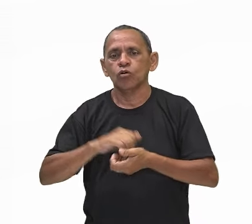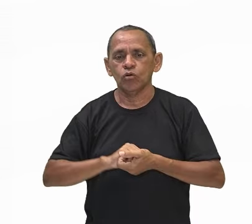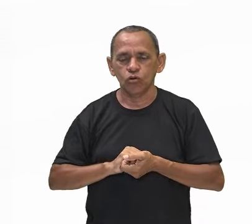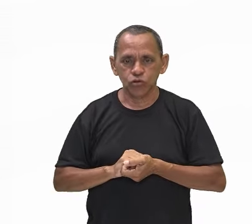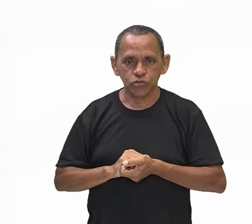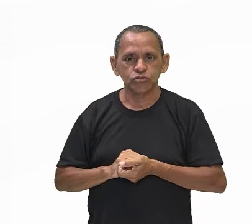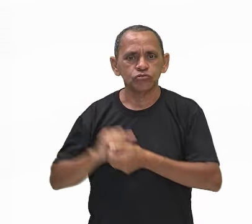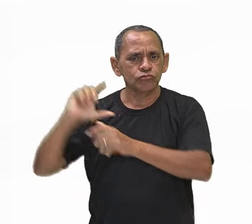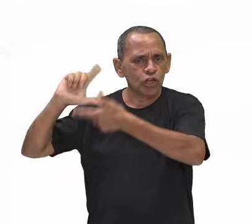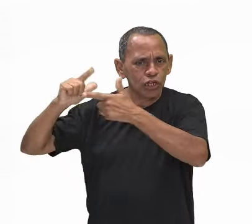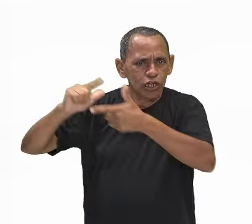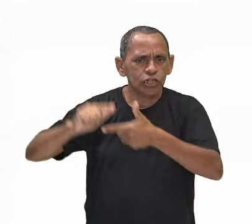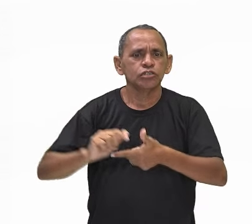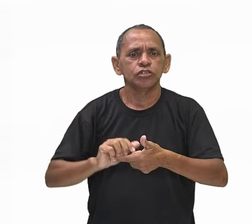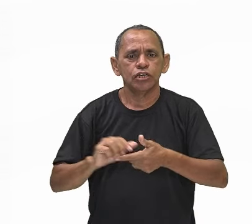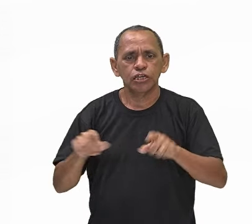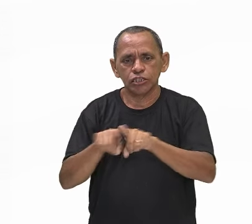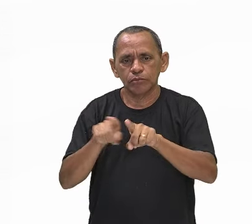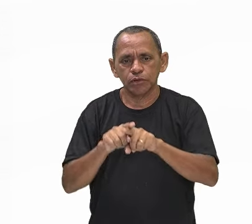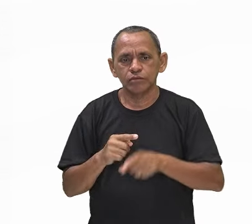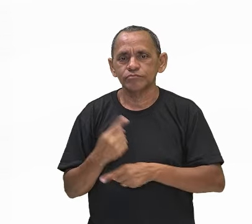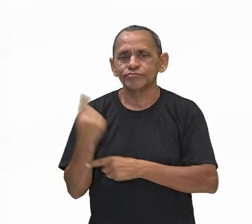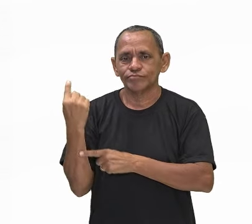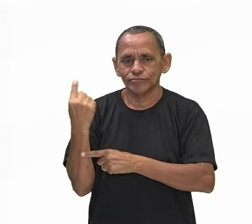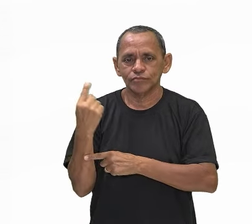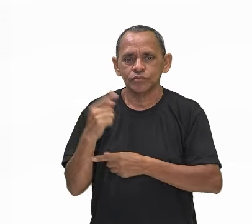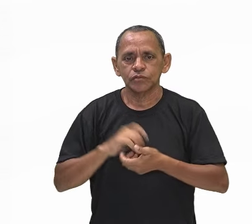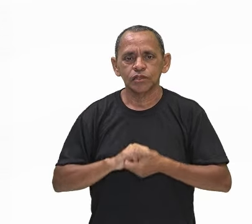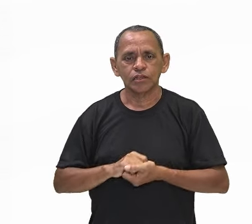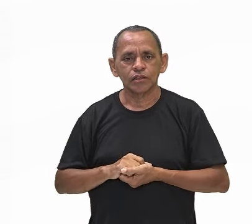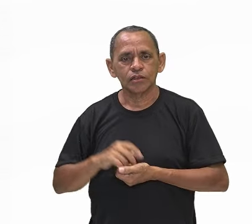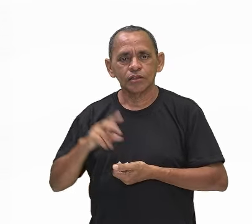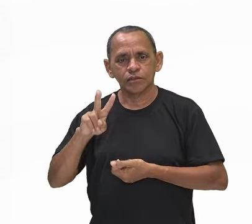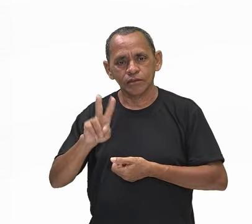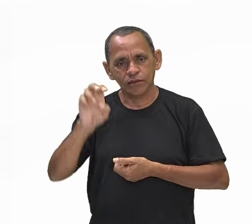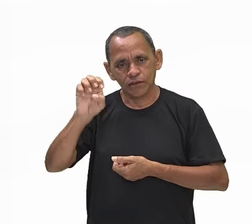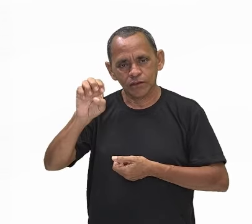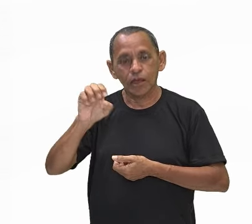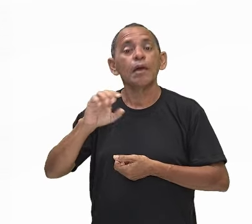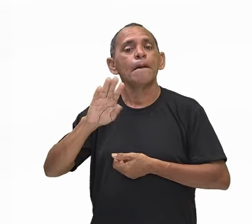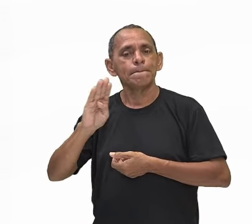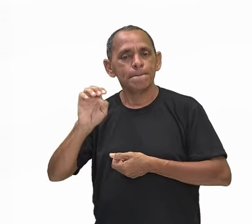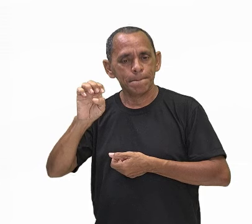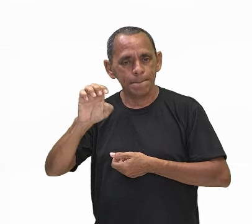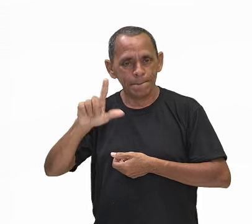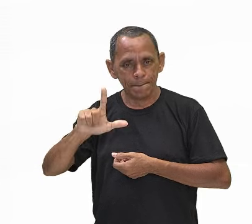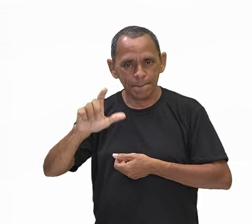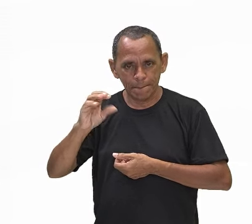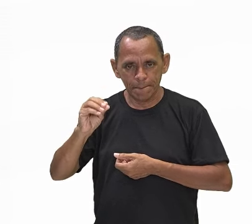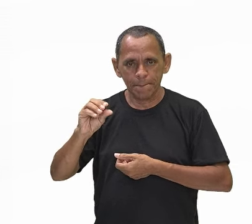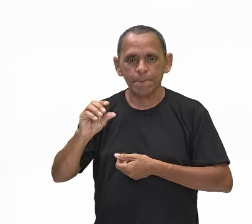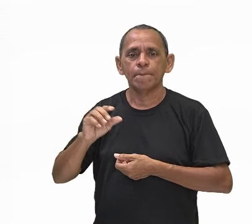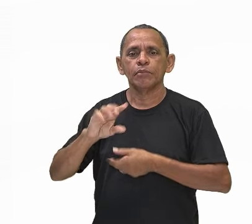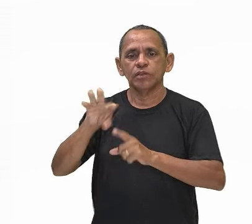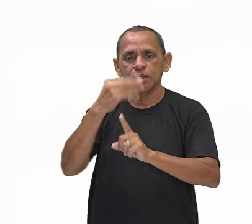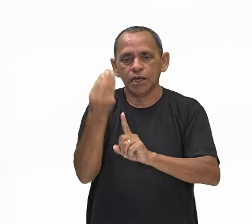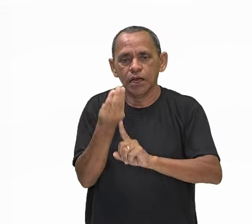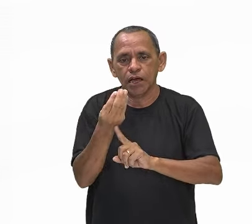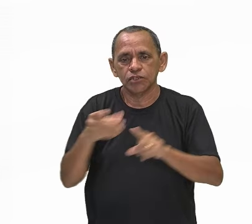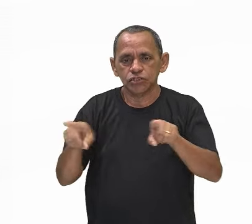princípio, olha a palavra destacada aí, o belo na arte. Então, o parnasianismo vai